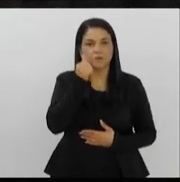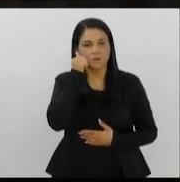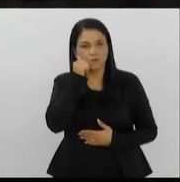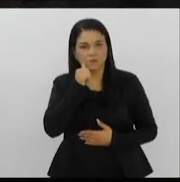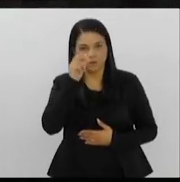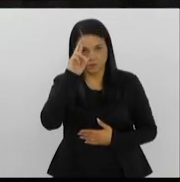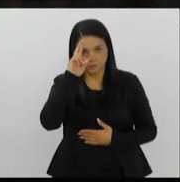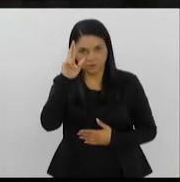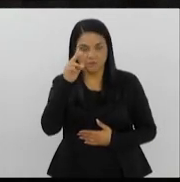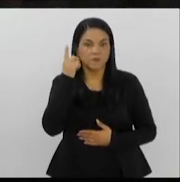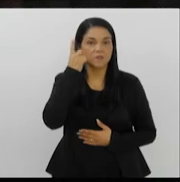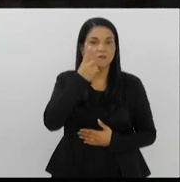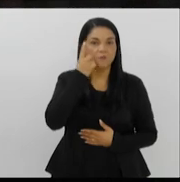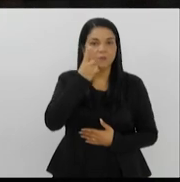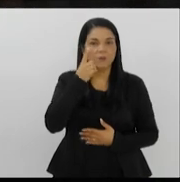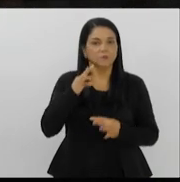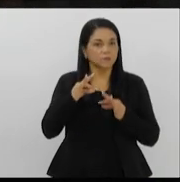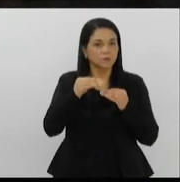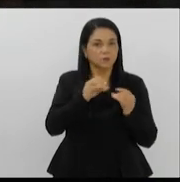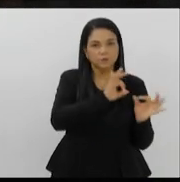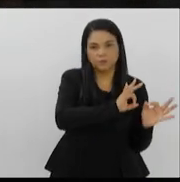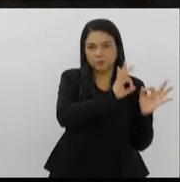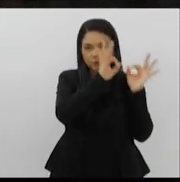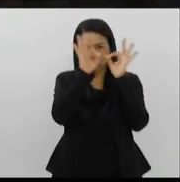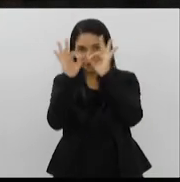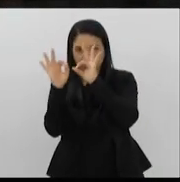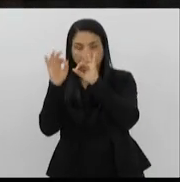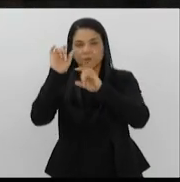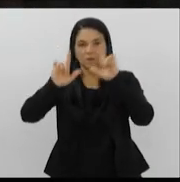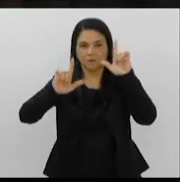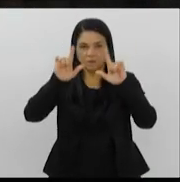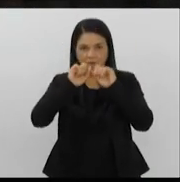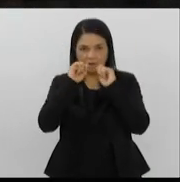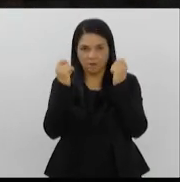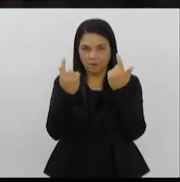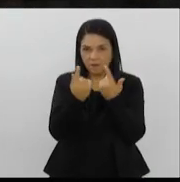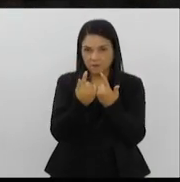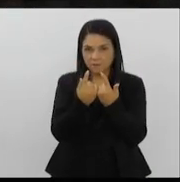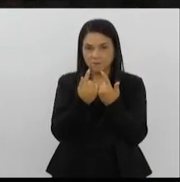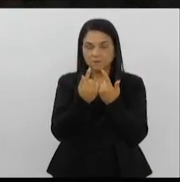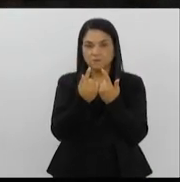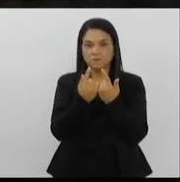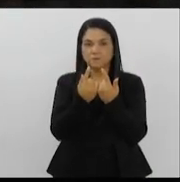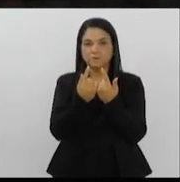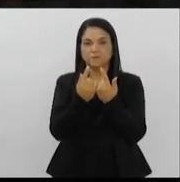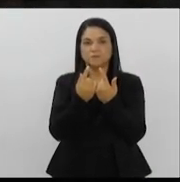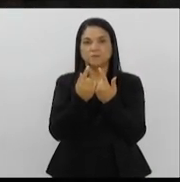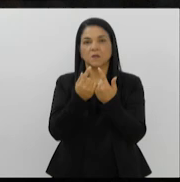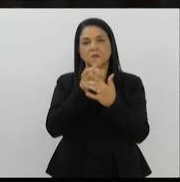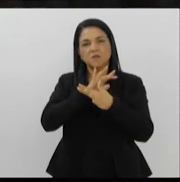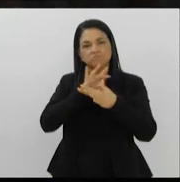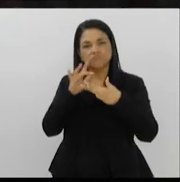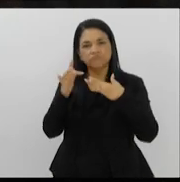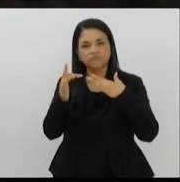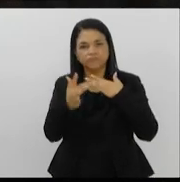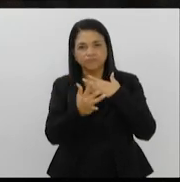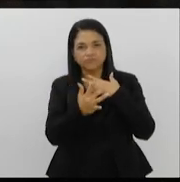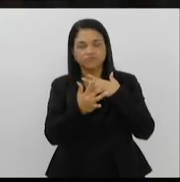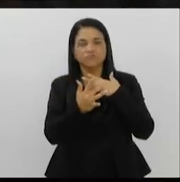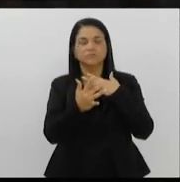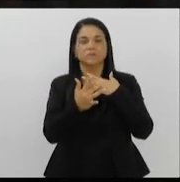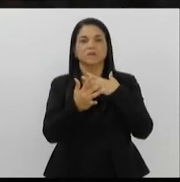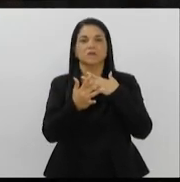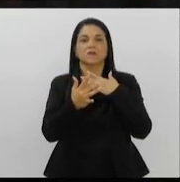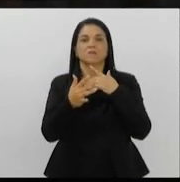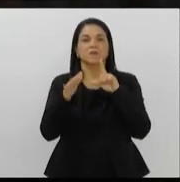todos os que nos assistem pela TV Alerge, pelas mídias sociais, pela mídia digital,